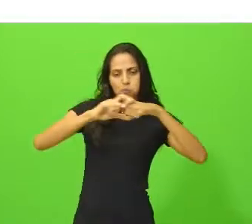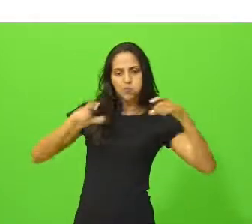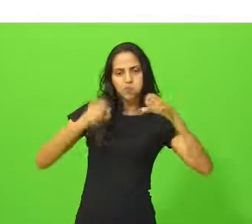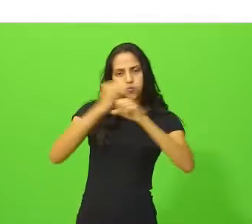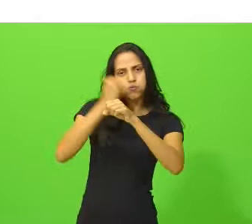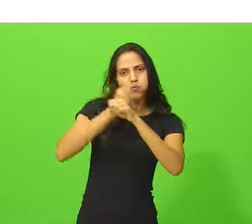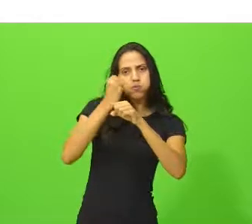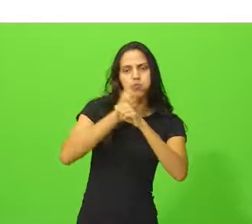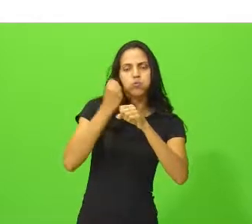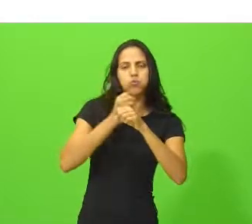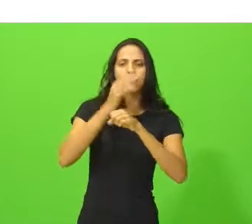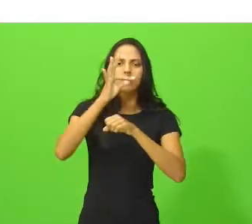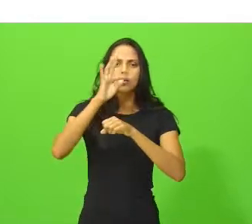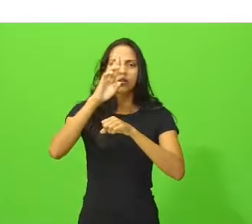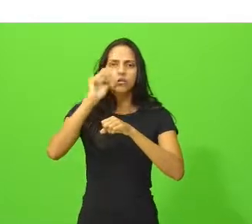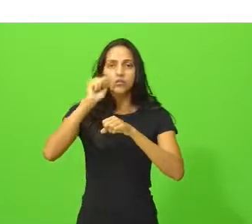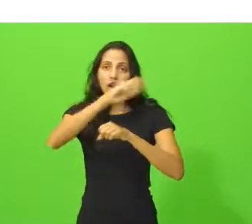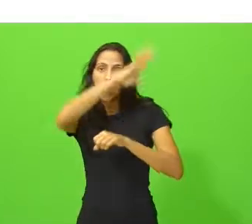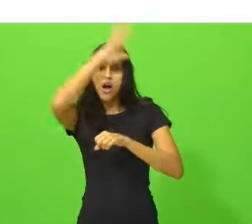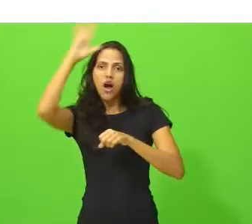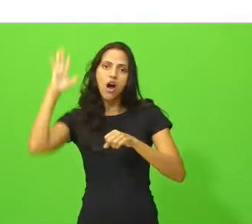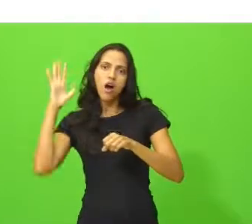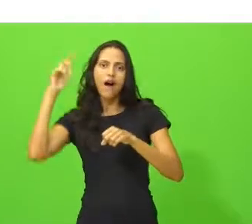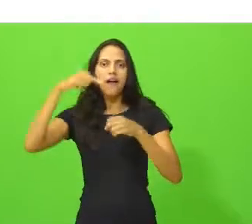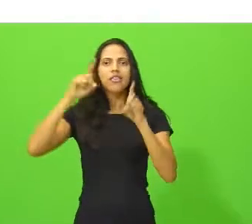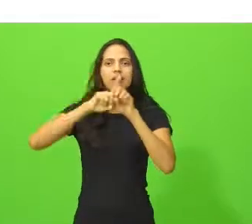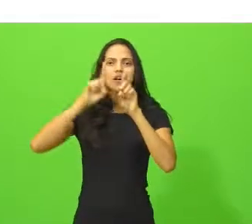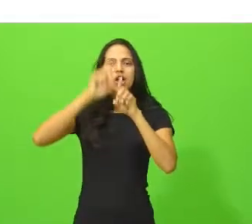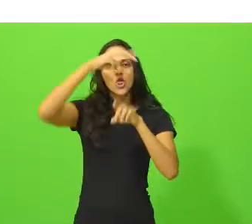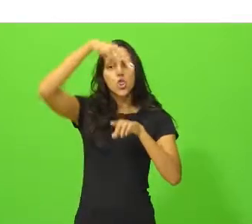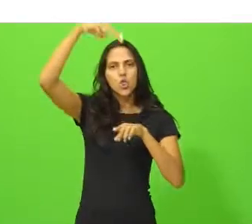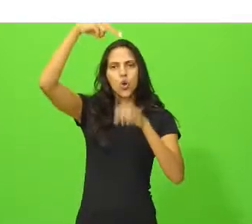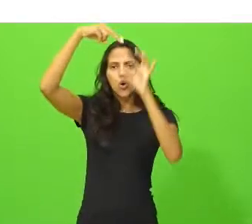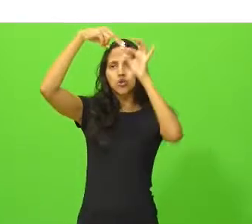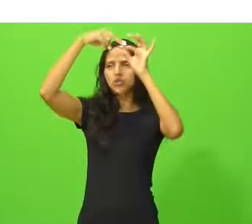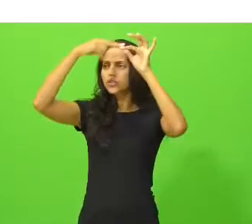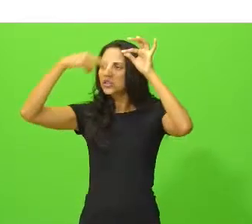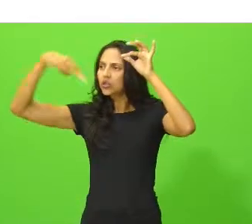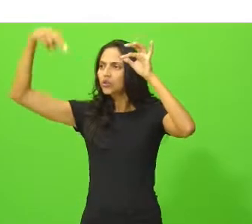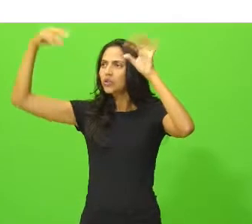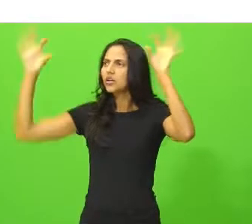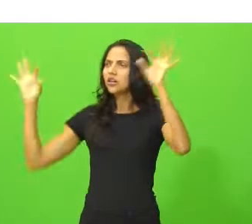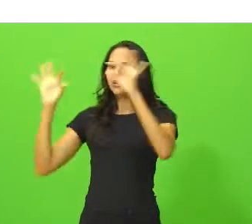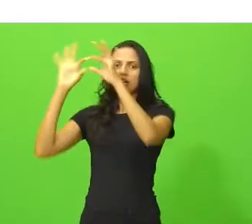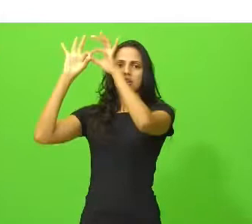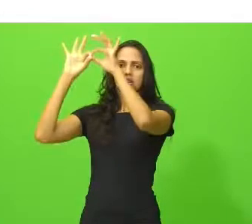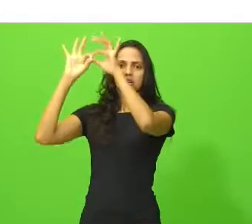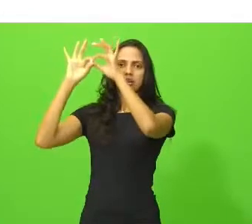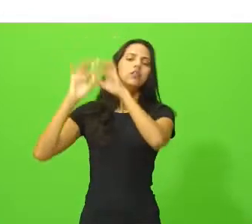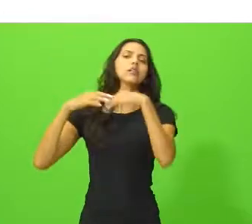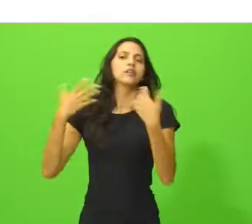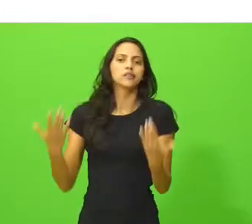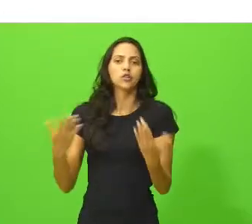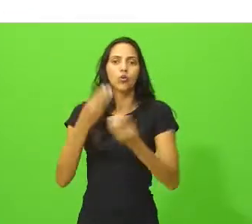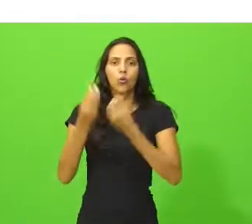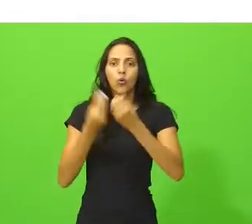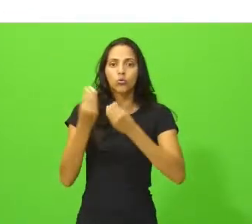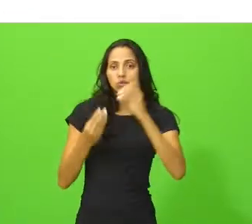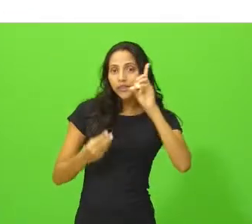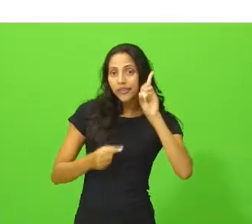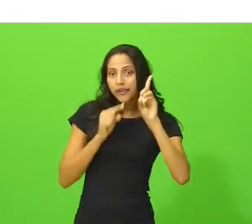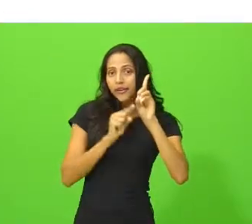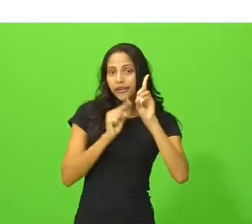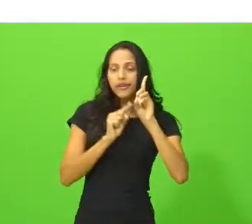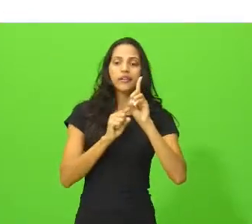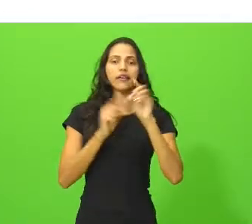de interligar as regiões norte e nordeste do país, ao restante do país, né? Região norte ao restante do país. A opção